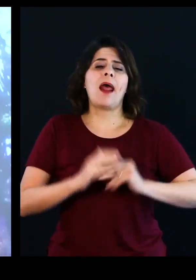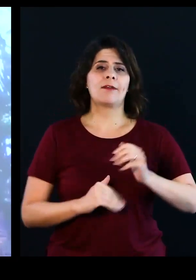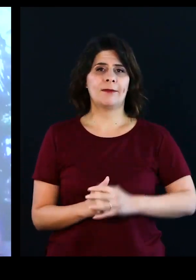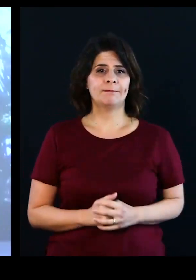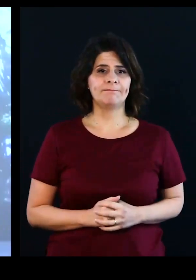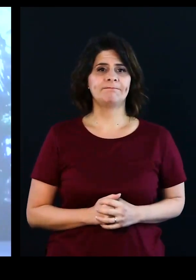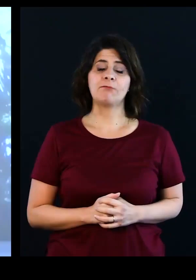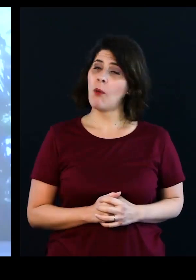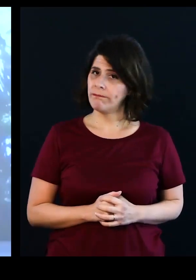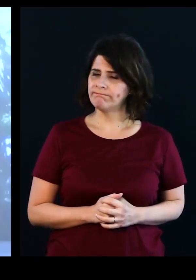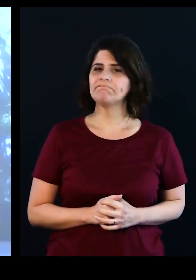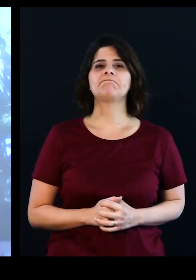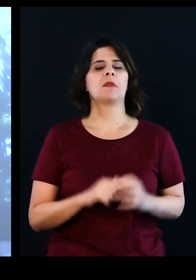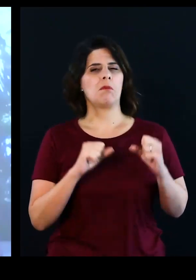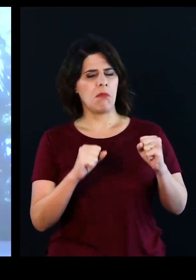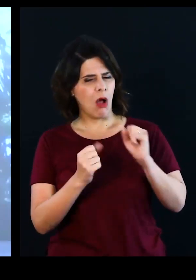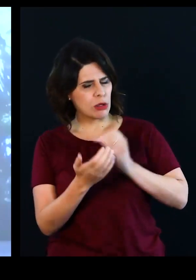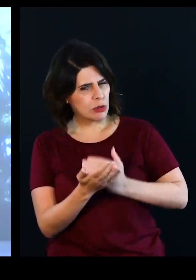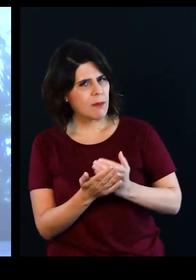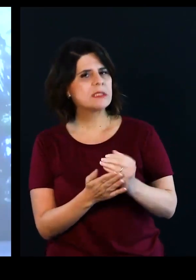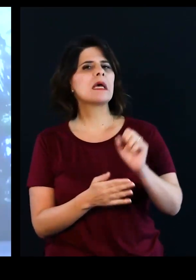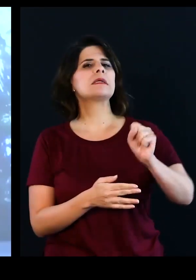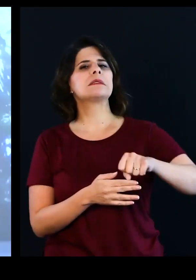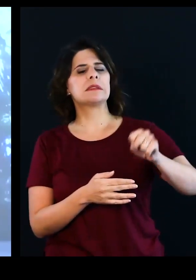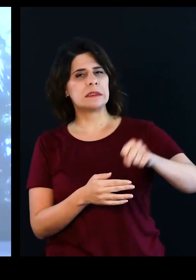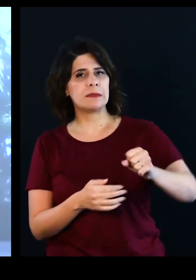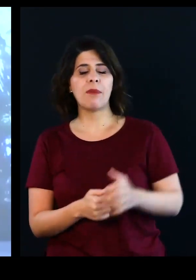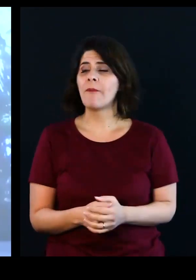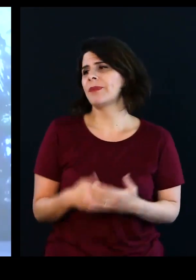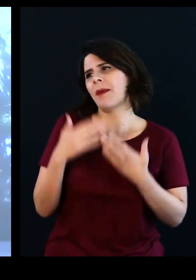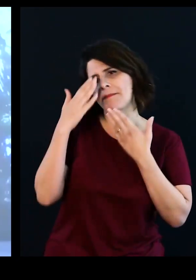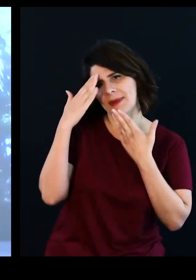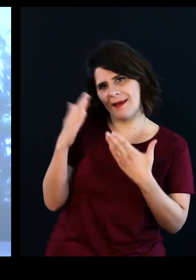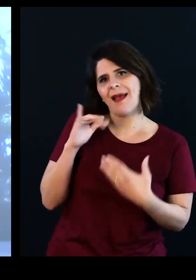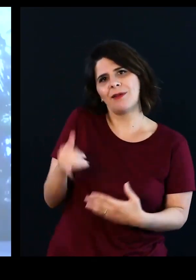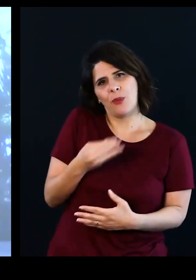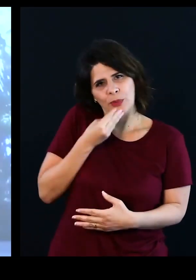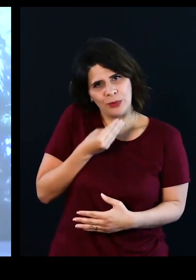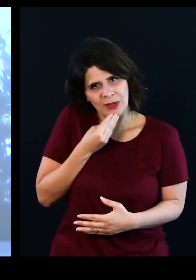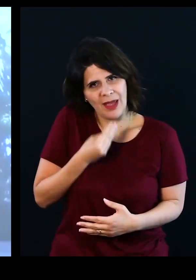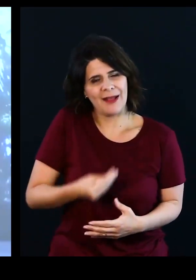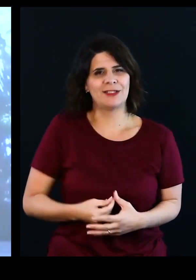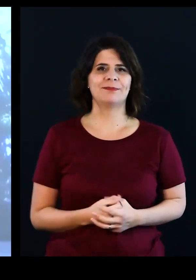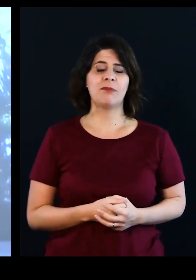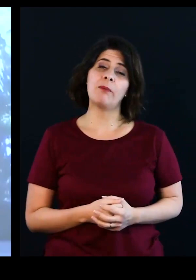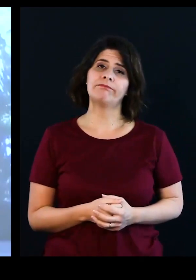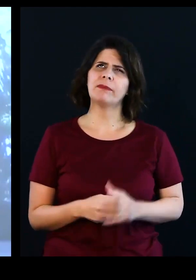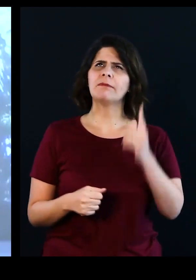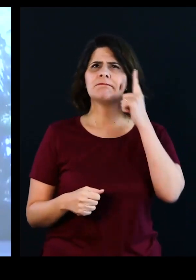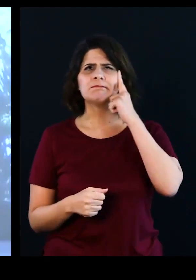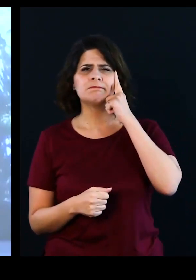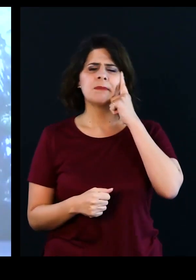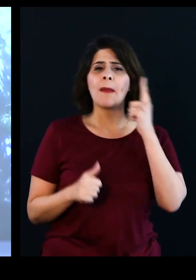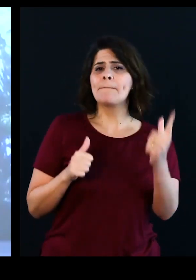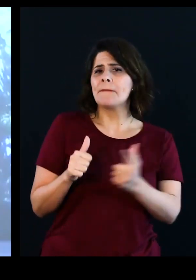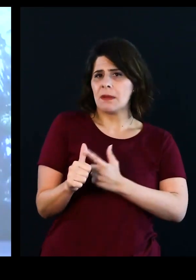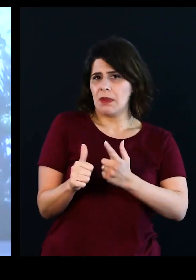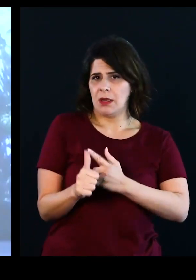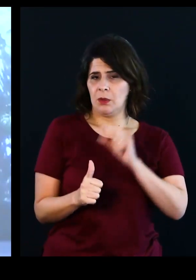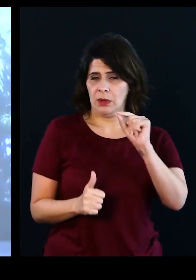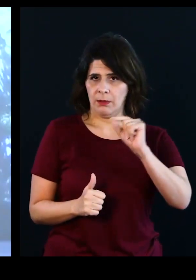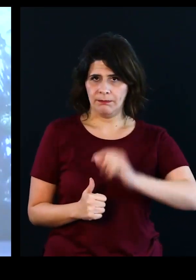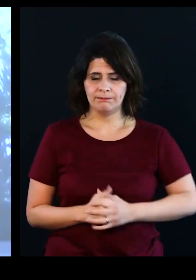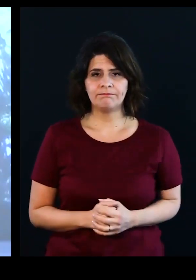sem dúvida. Saron, obrigado aí pela oportunidade. Eu acho que, primeiro, falando assim na dimensão mais pessoal,